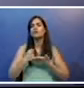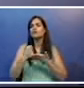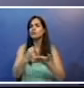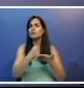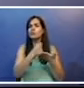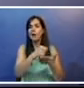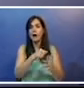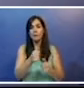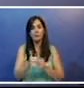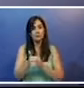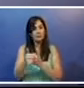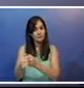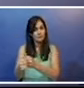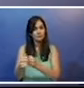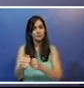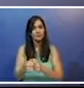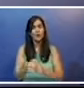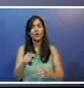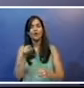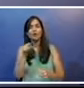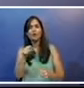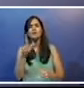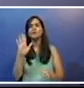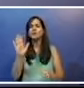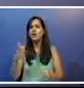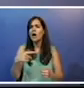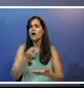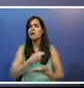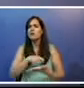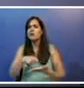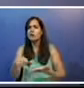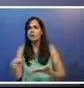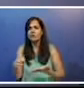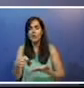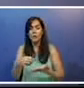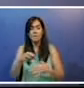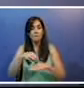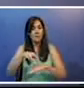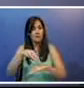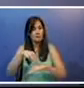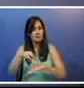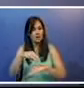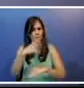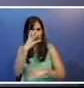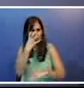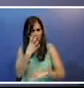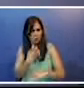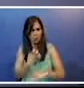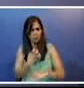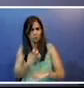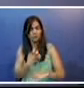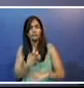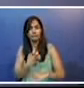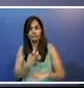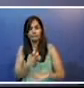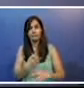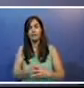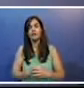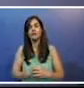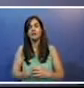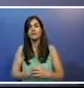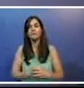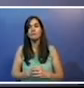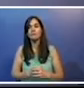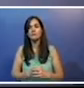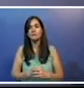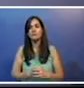para seguir. Você escreveu sobre mensagens de ódio, intolerância, disseminadas em fóruns, portais